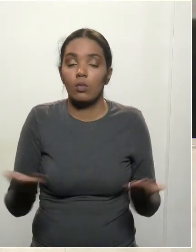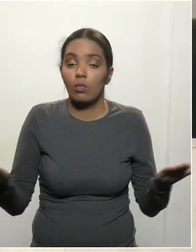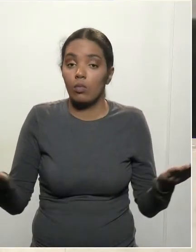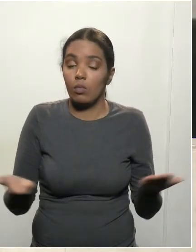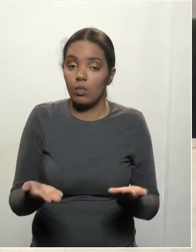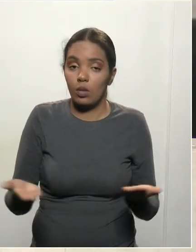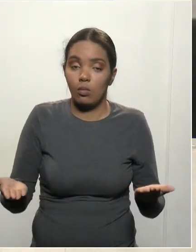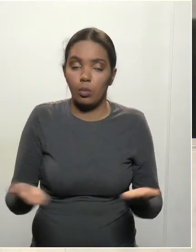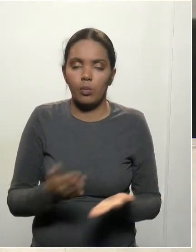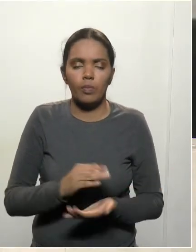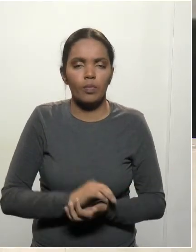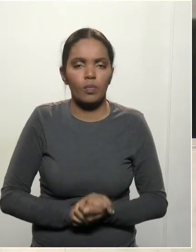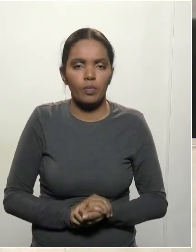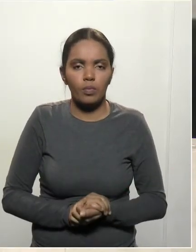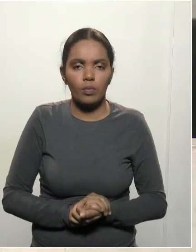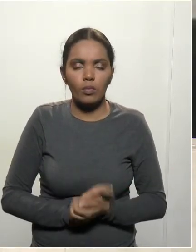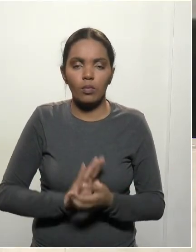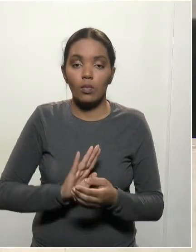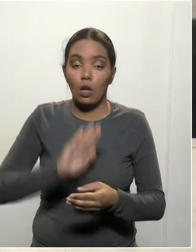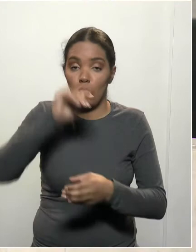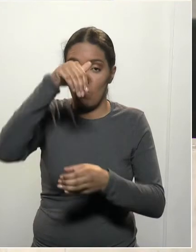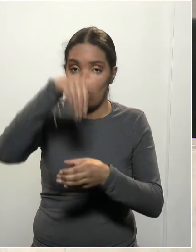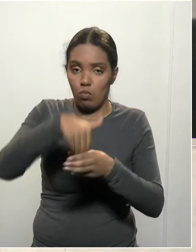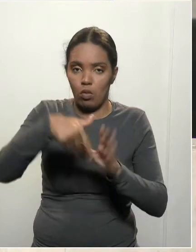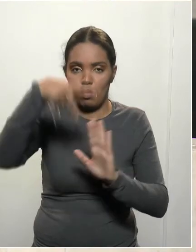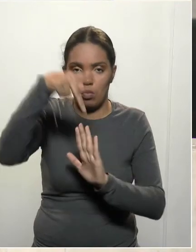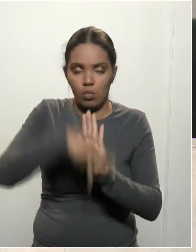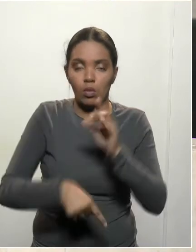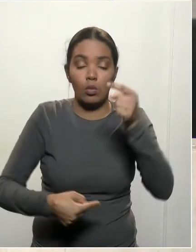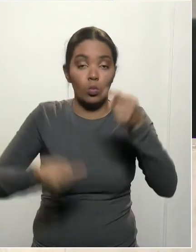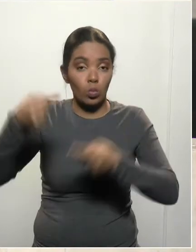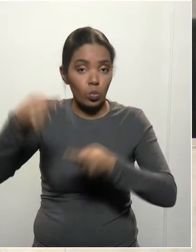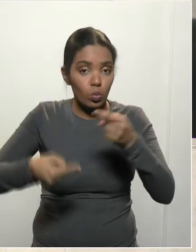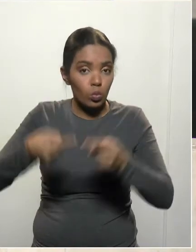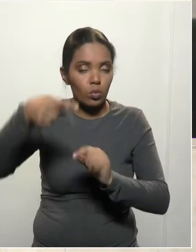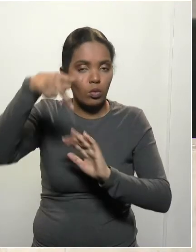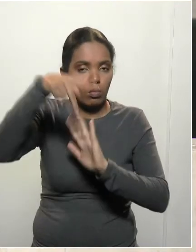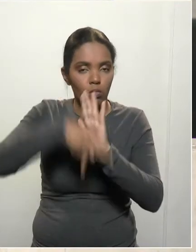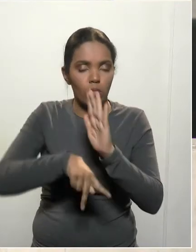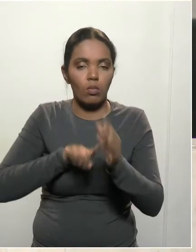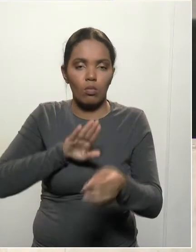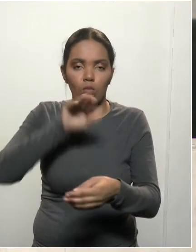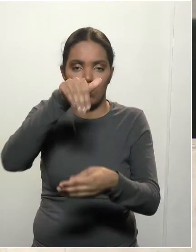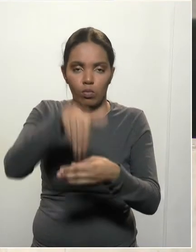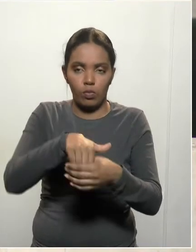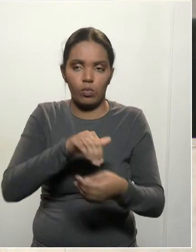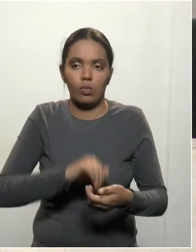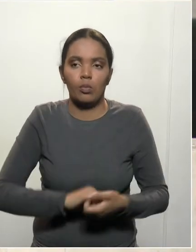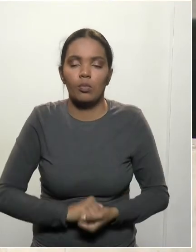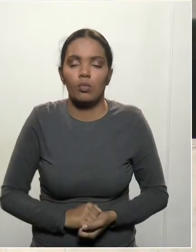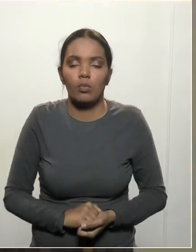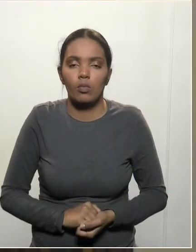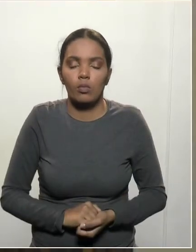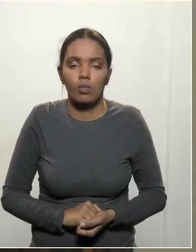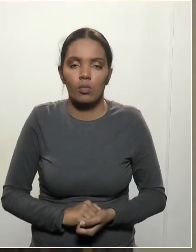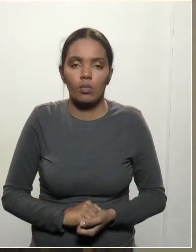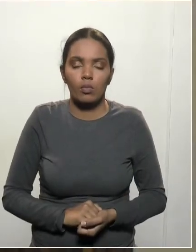submeter ao voto o projeto. Em discussão, o projeto. Em votação, votando.